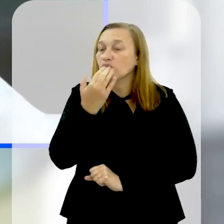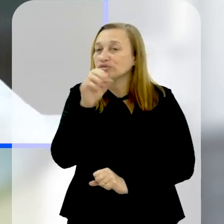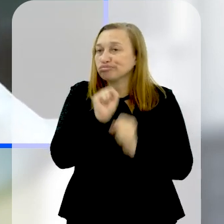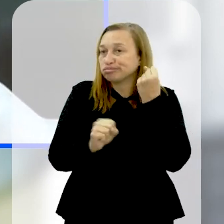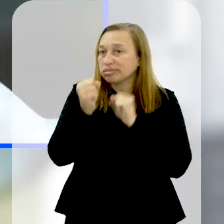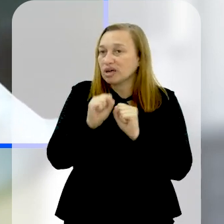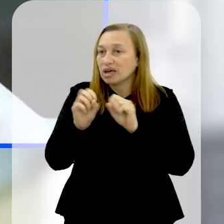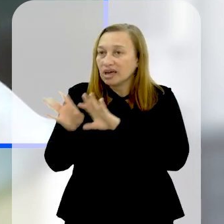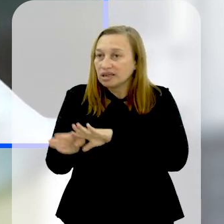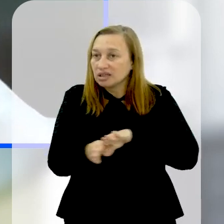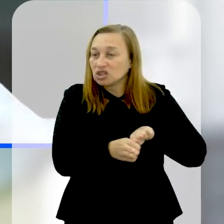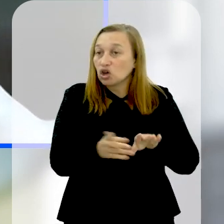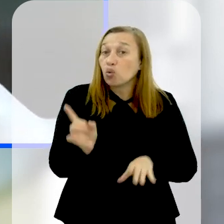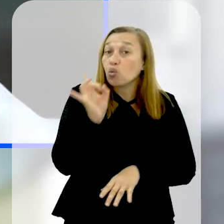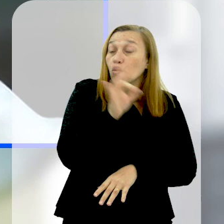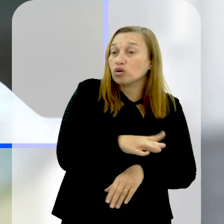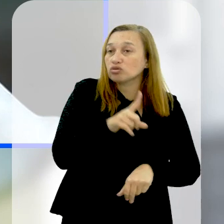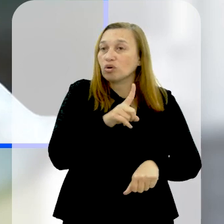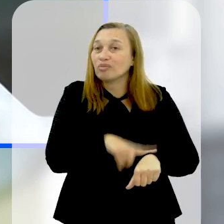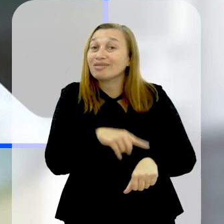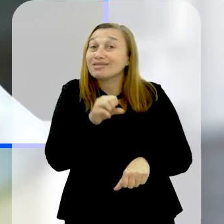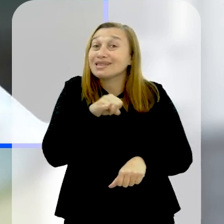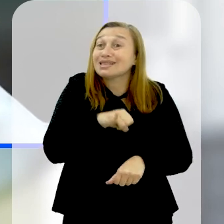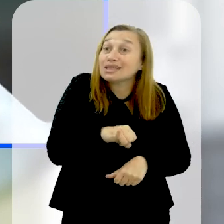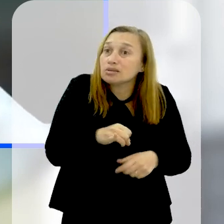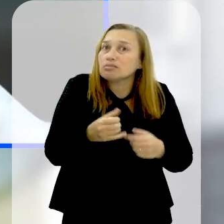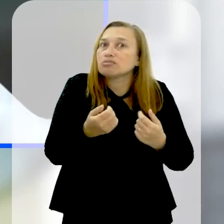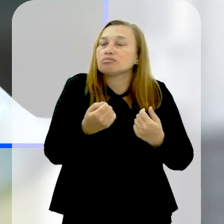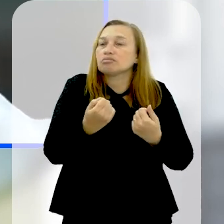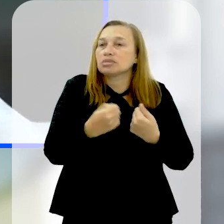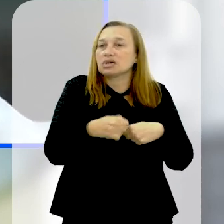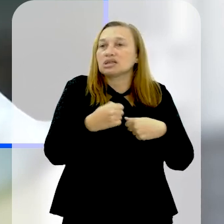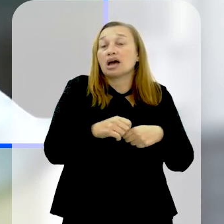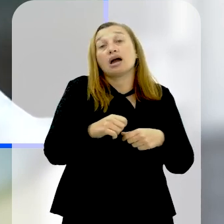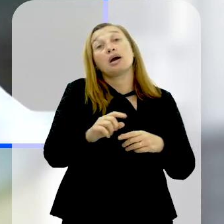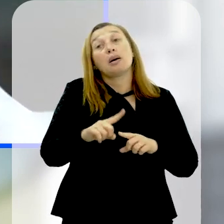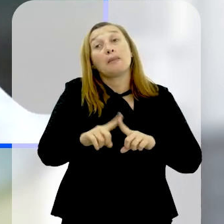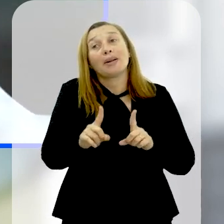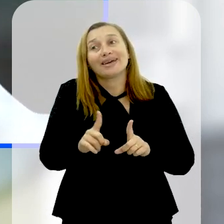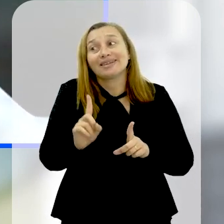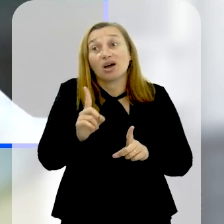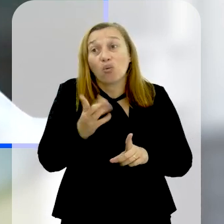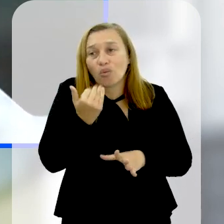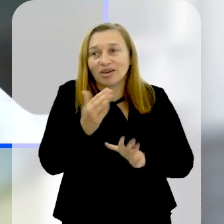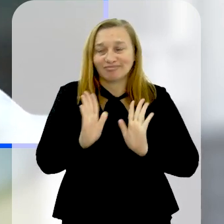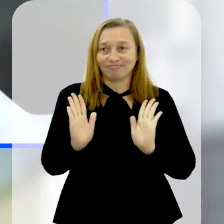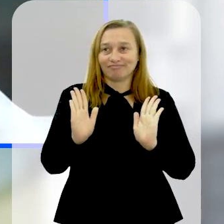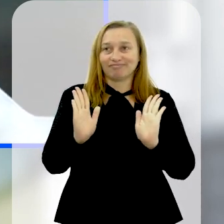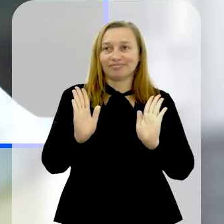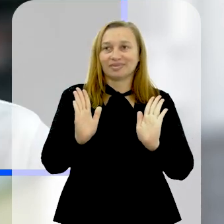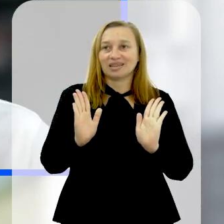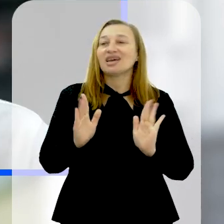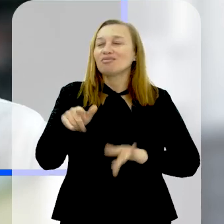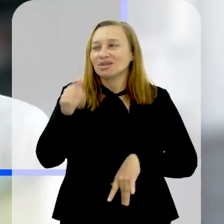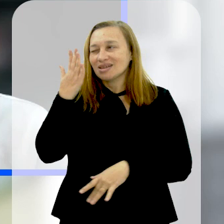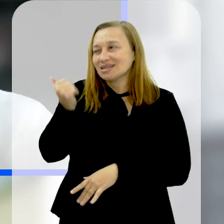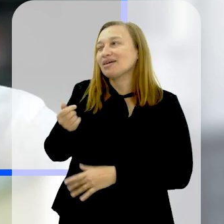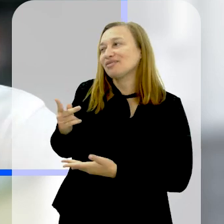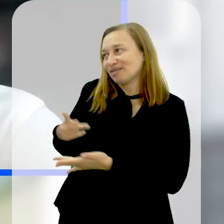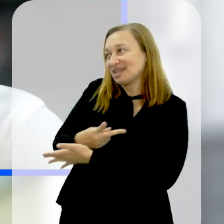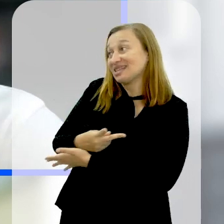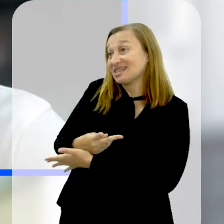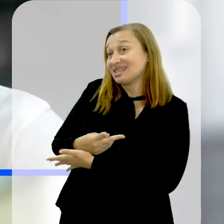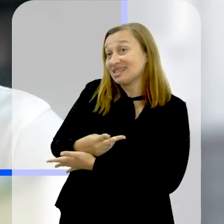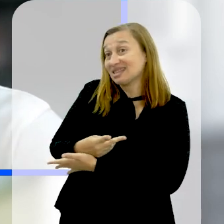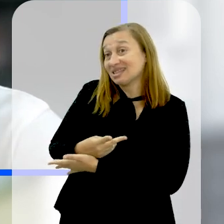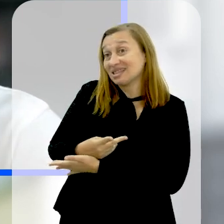consumir ultraprocessados. É deixar para realmente, no último caso, e de preferência, nem deixar. Mas a